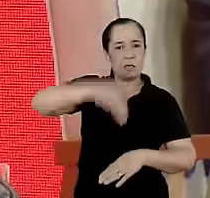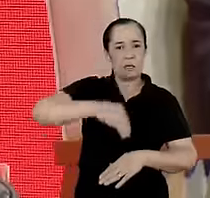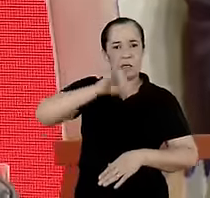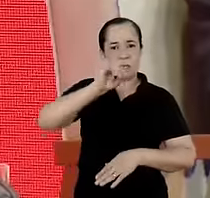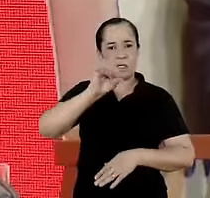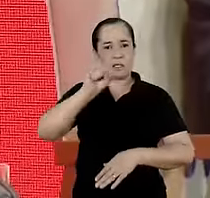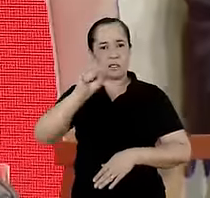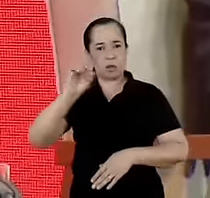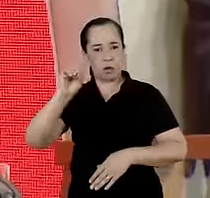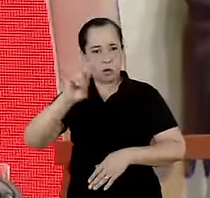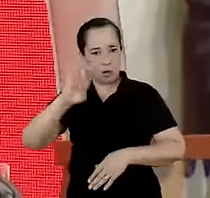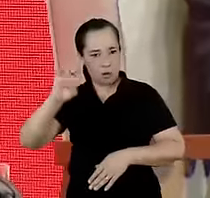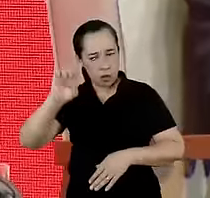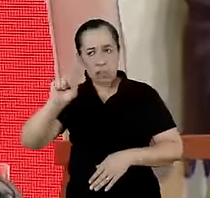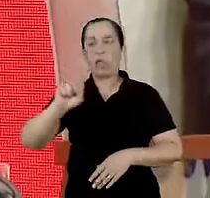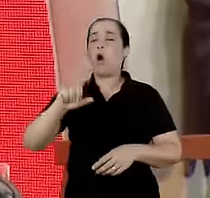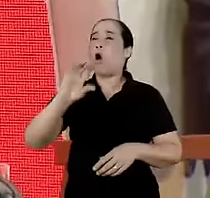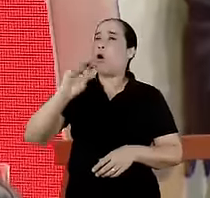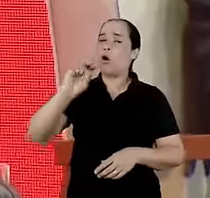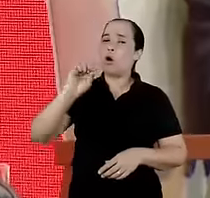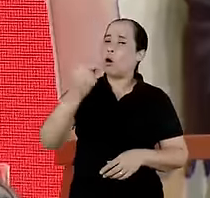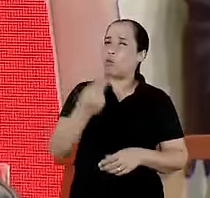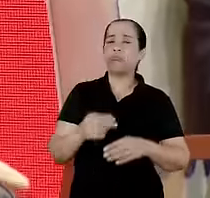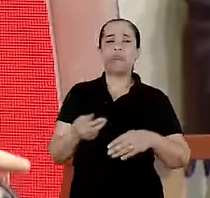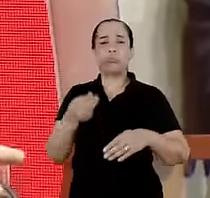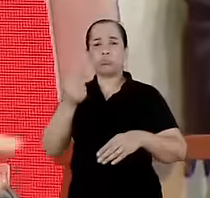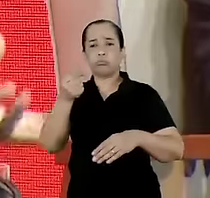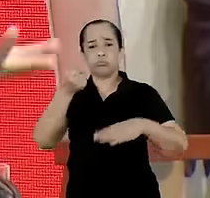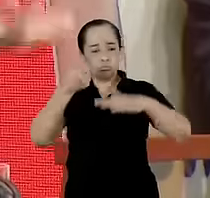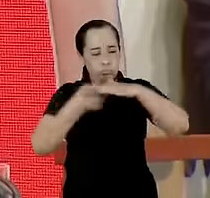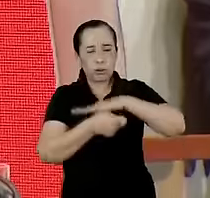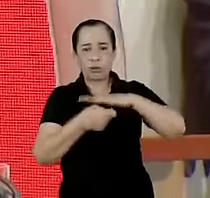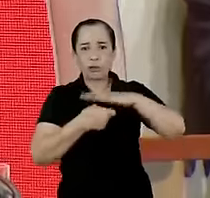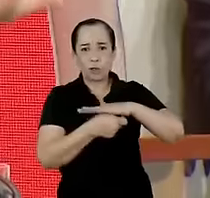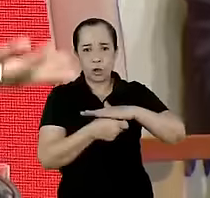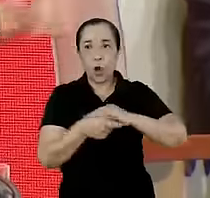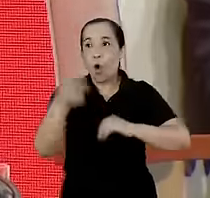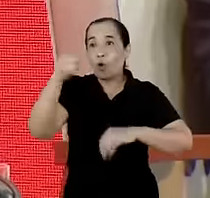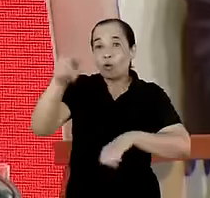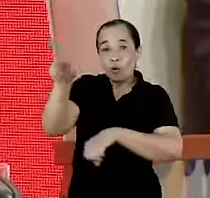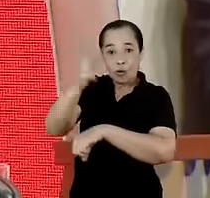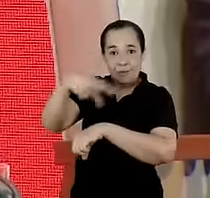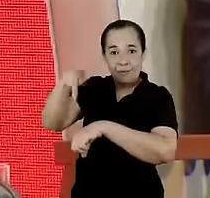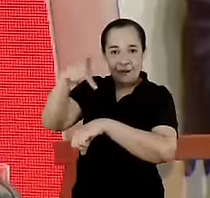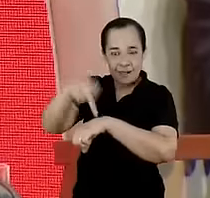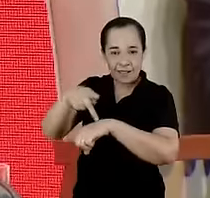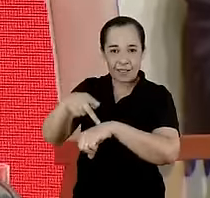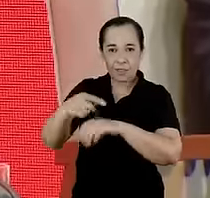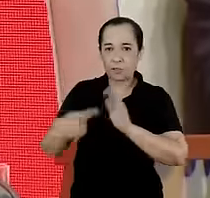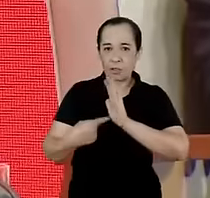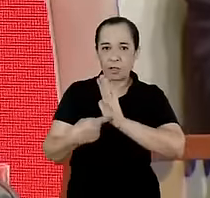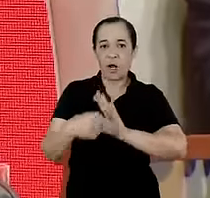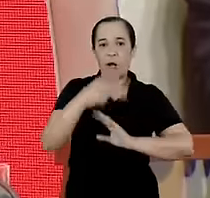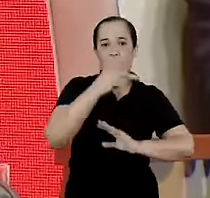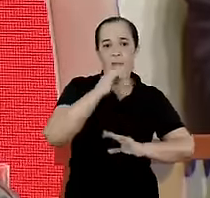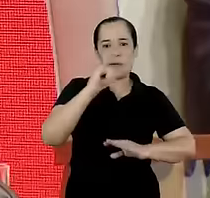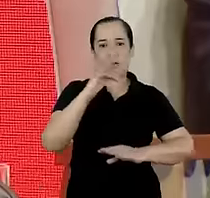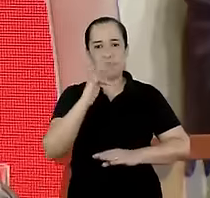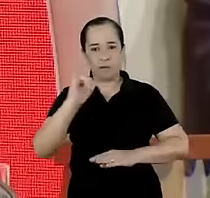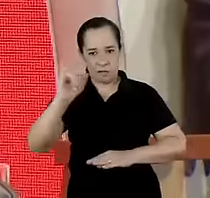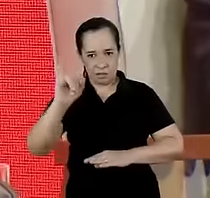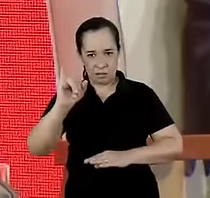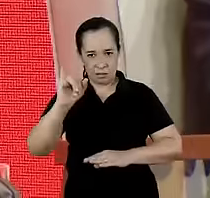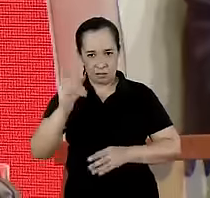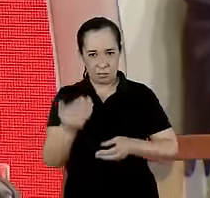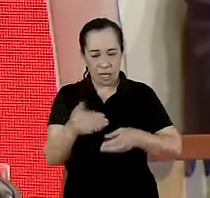investidores em todos os outros países do mundo em que houve um esforço de transpor o fai para dentro do mercado de capitais